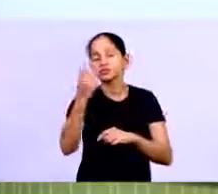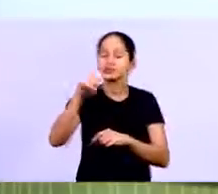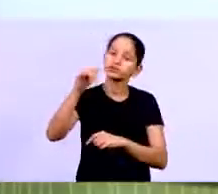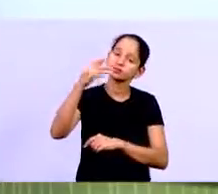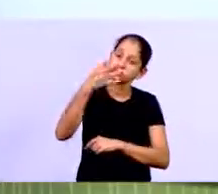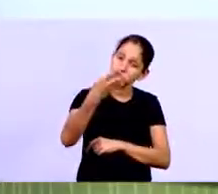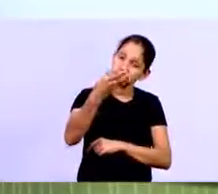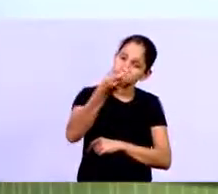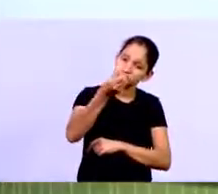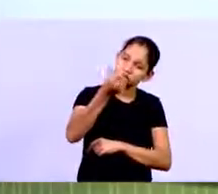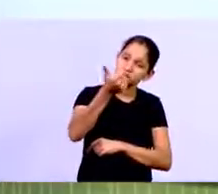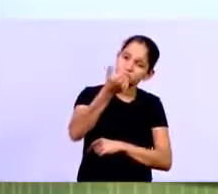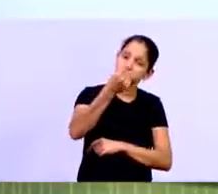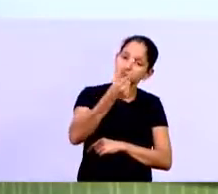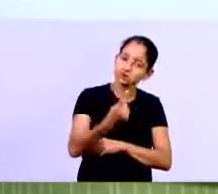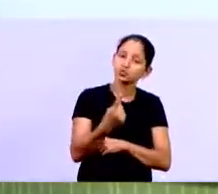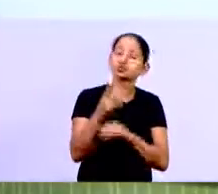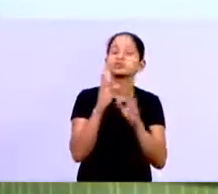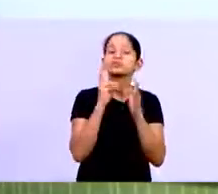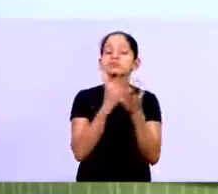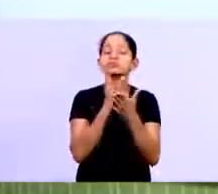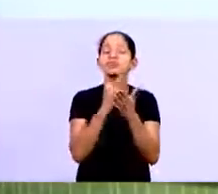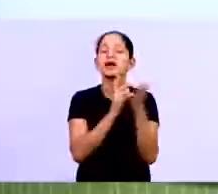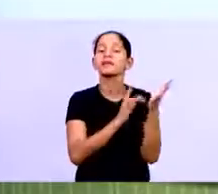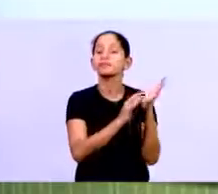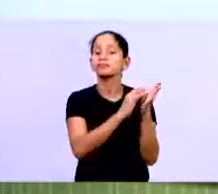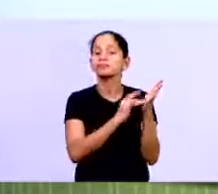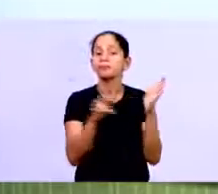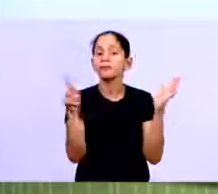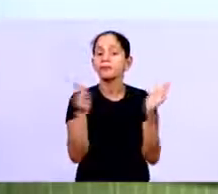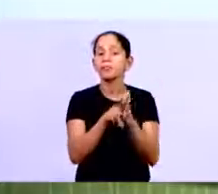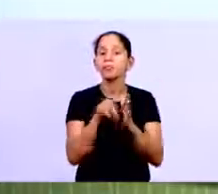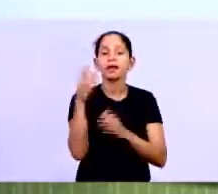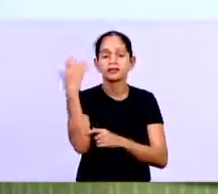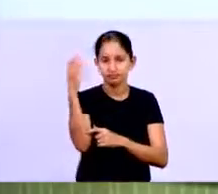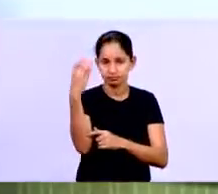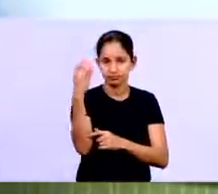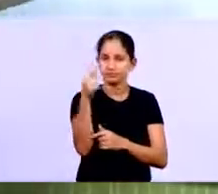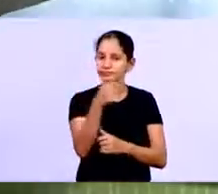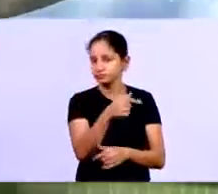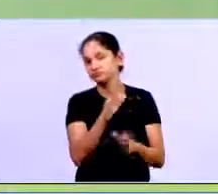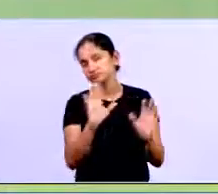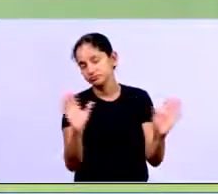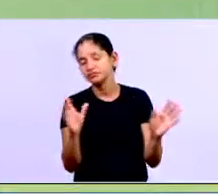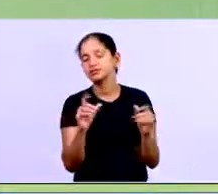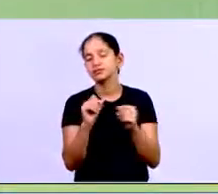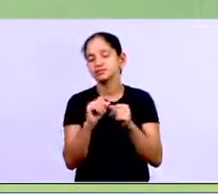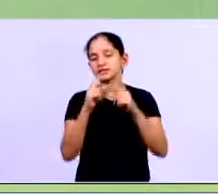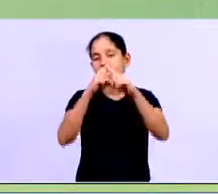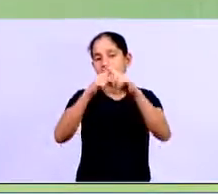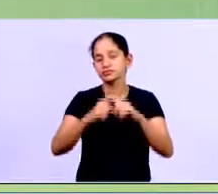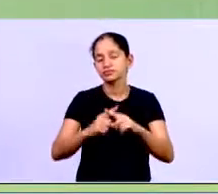1,4641. Essa conta você faz numa calculadora científica. Multiplica por 0,10, que vai dar